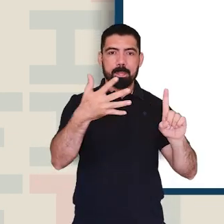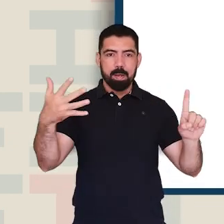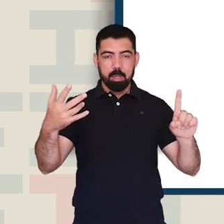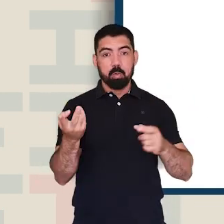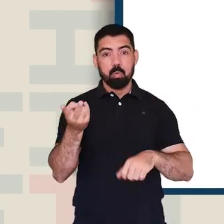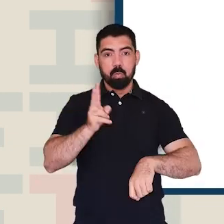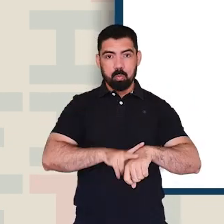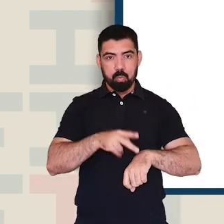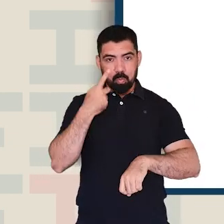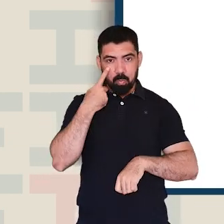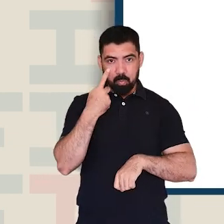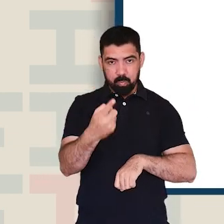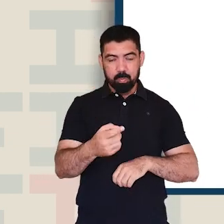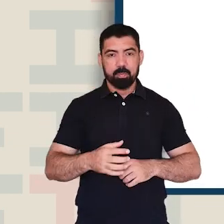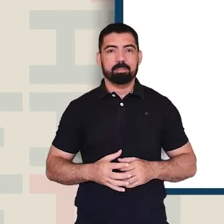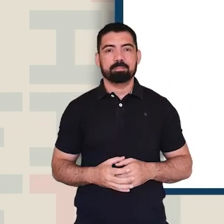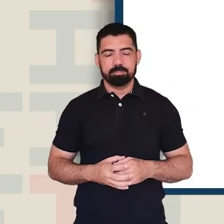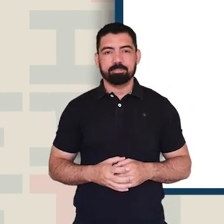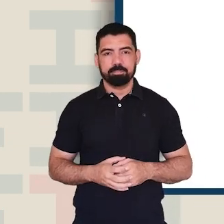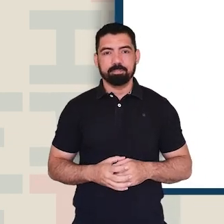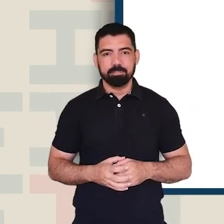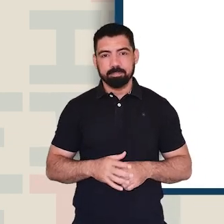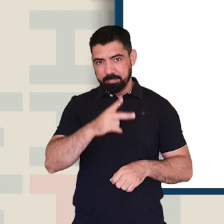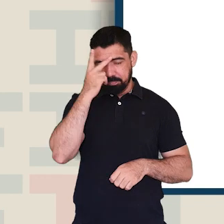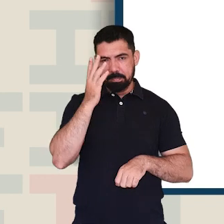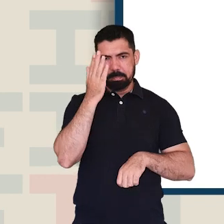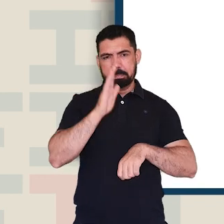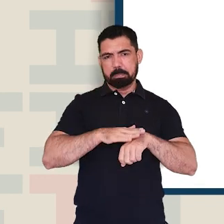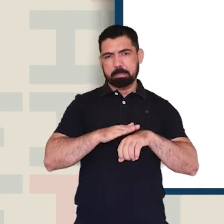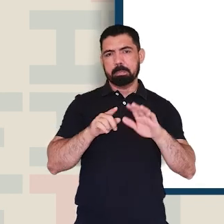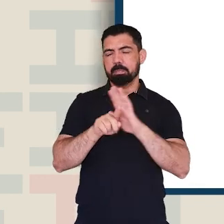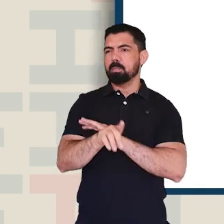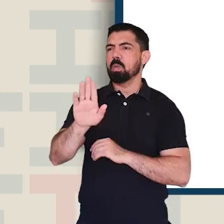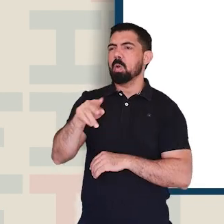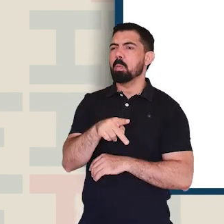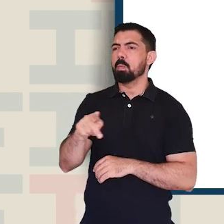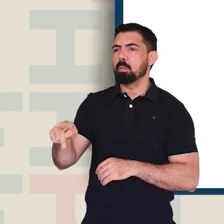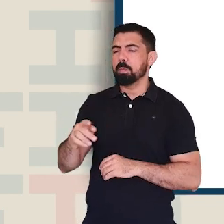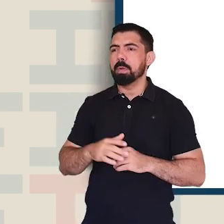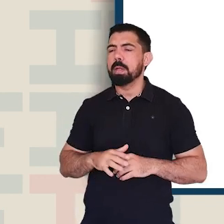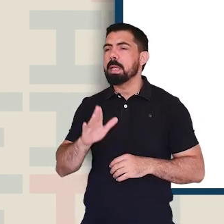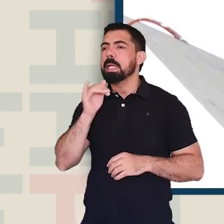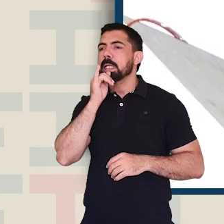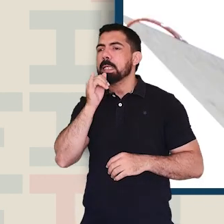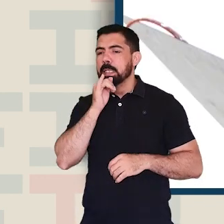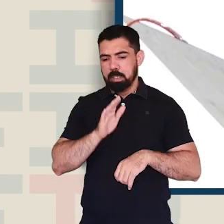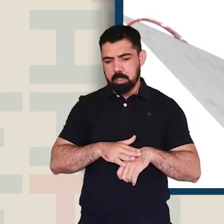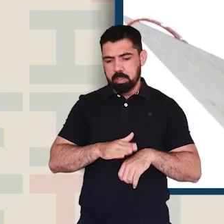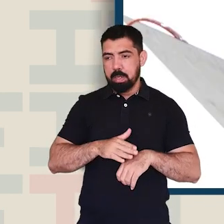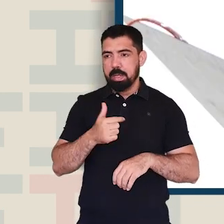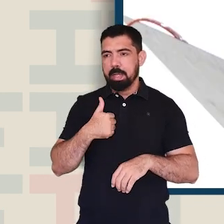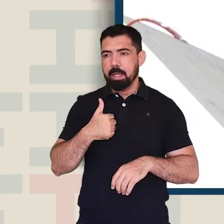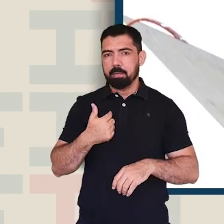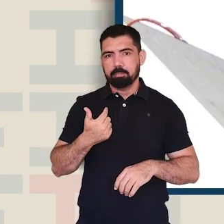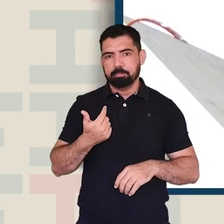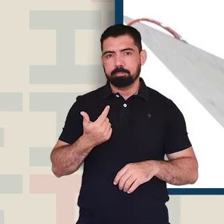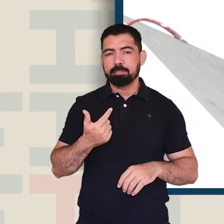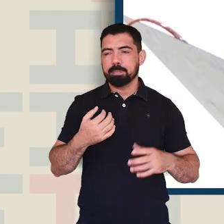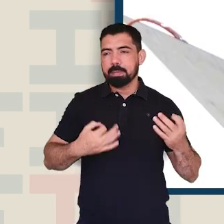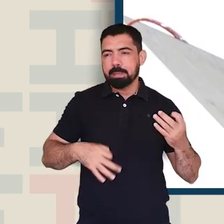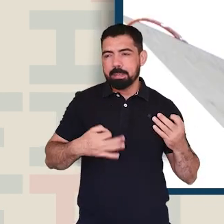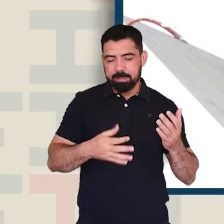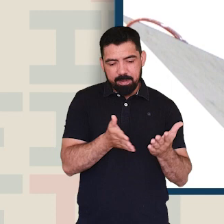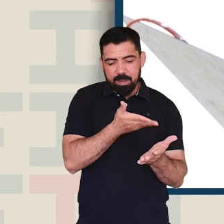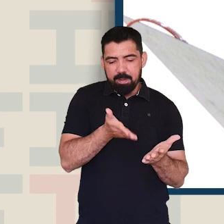partitura, para vocês verem que aí o cara perguntou um dia desse, professor, mas eu tô, quando o tempo daquelas revistinhas,